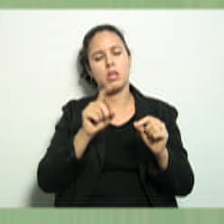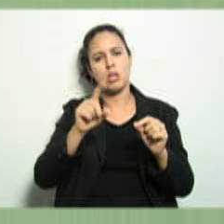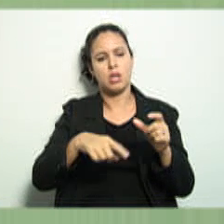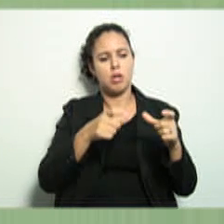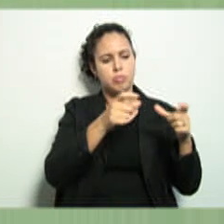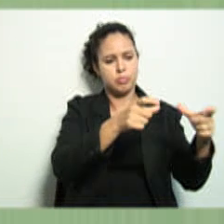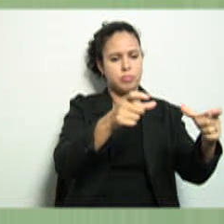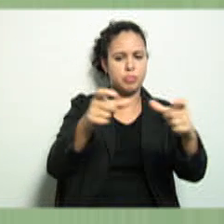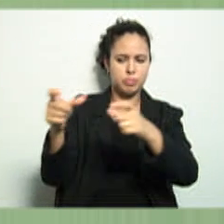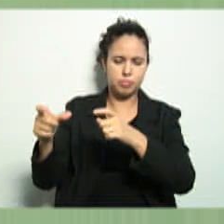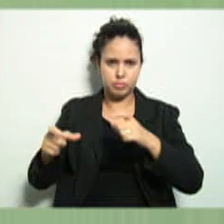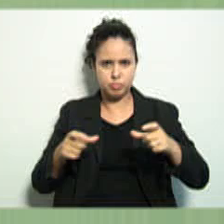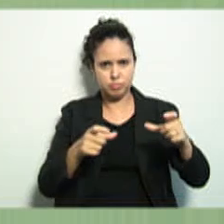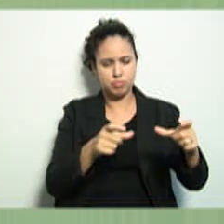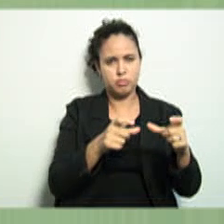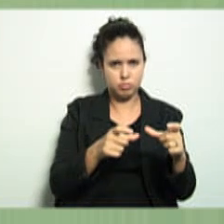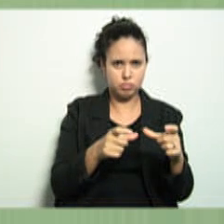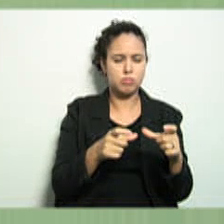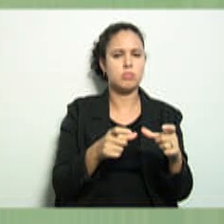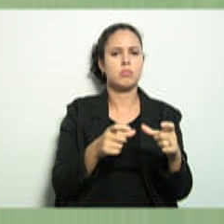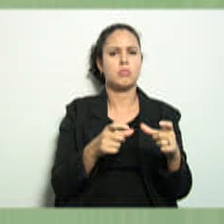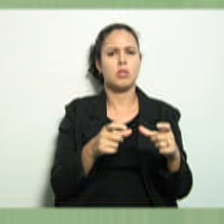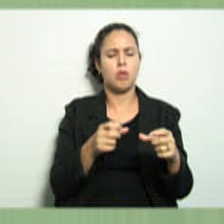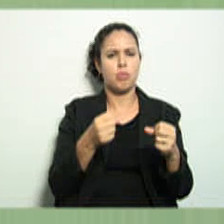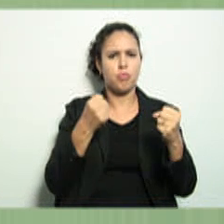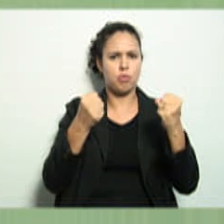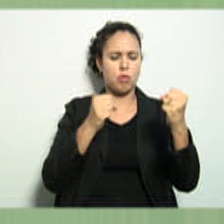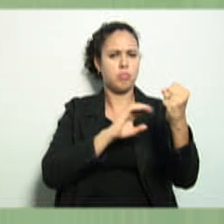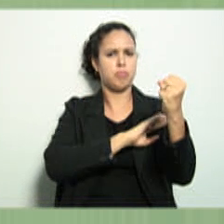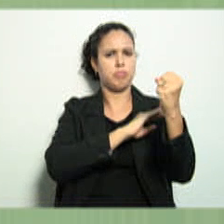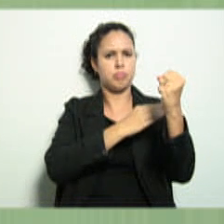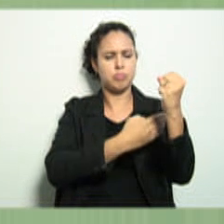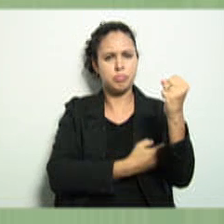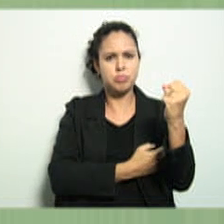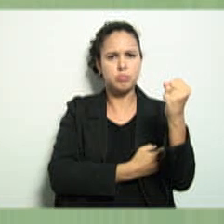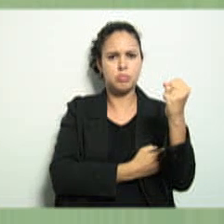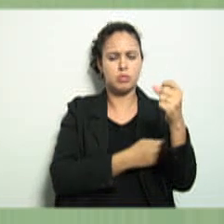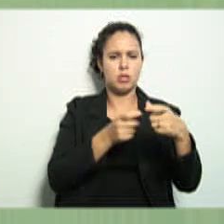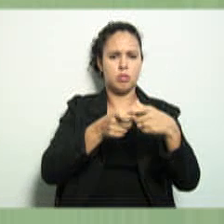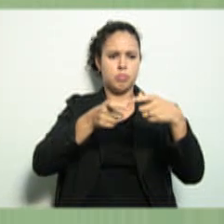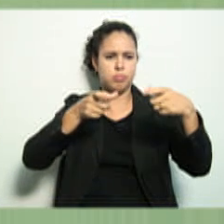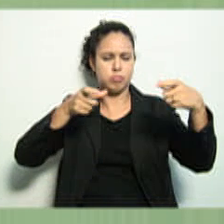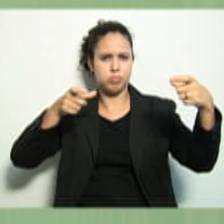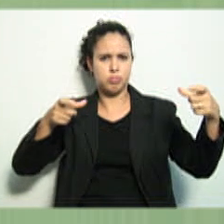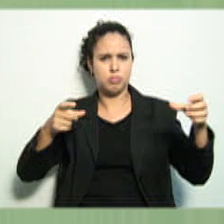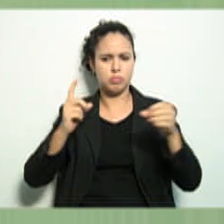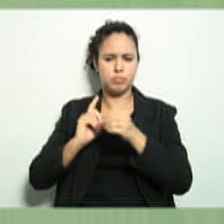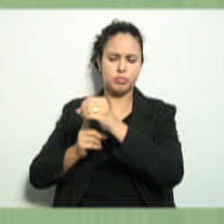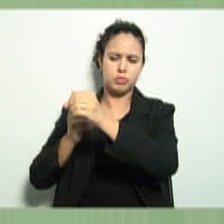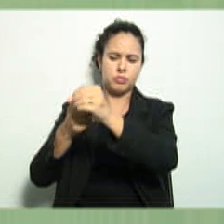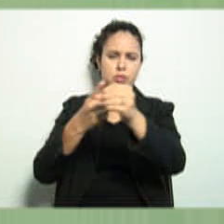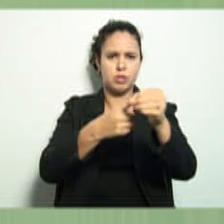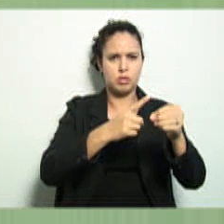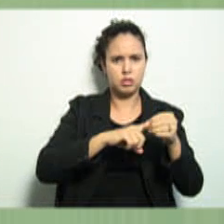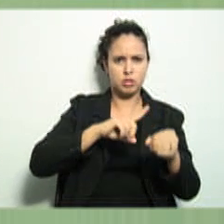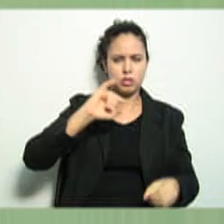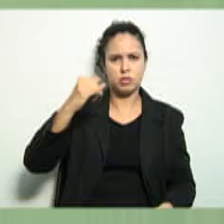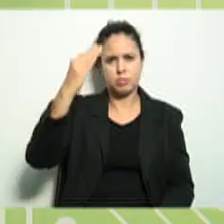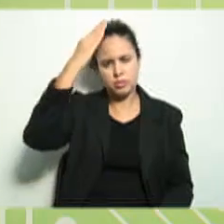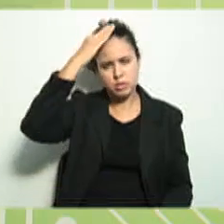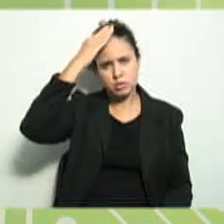núcleos urbanos fortíssimos, muito desenvolvidos. Você tem de Paraná, Ariquemes, Cacoal,